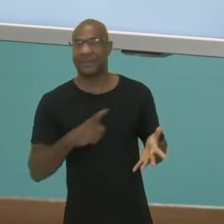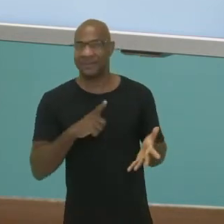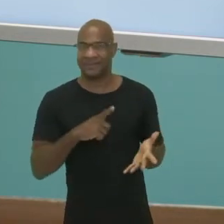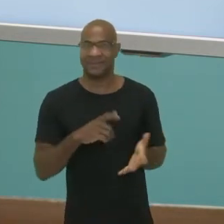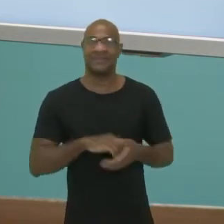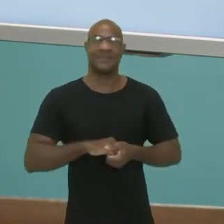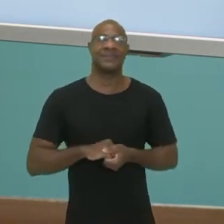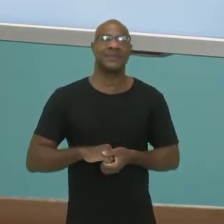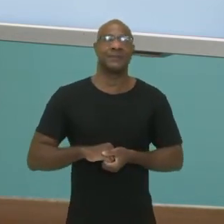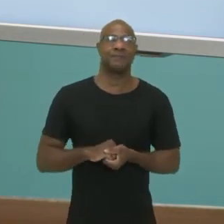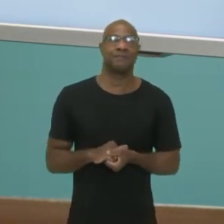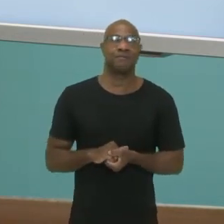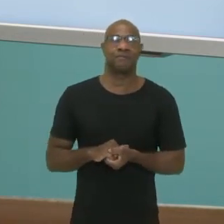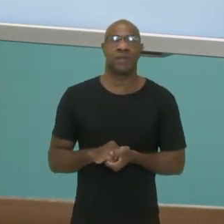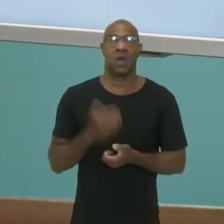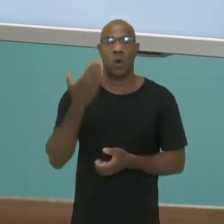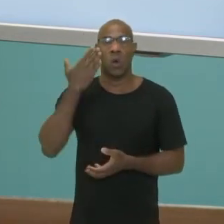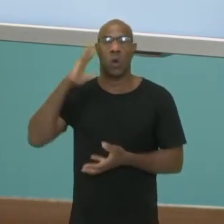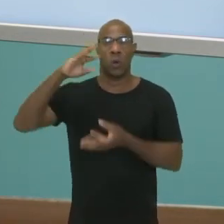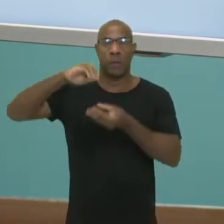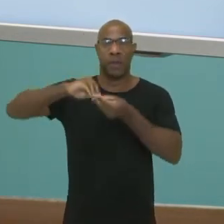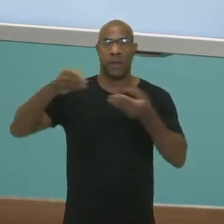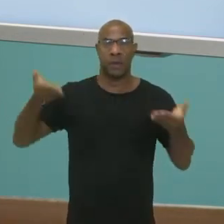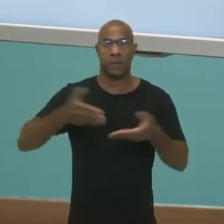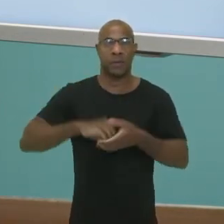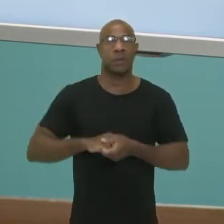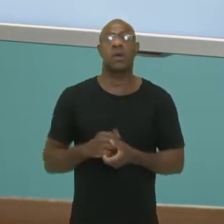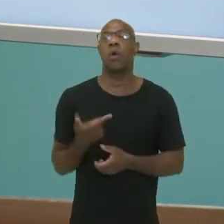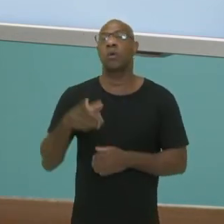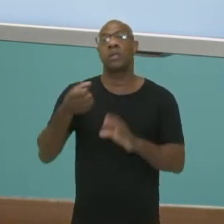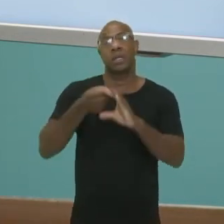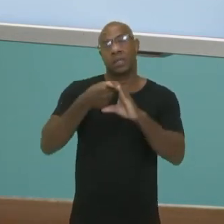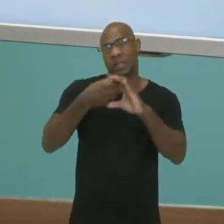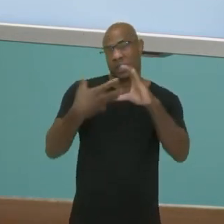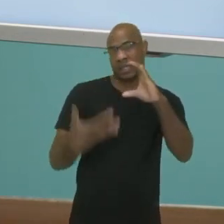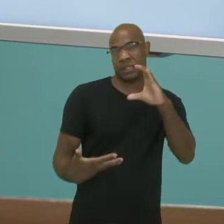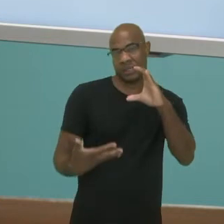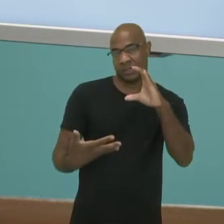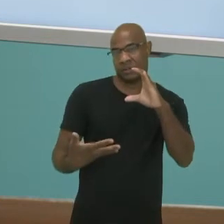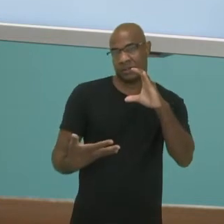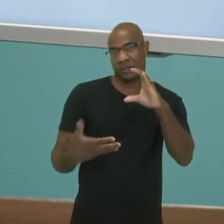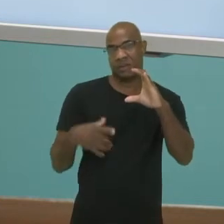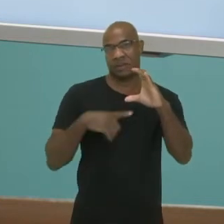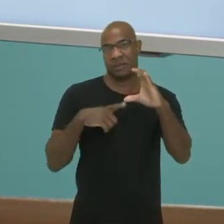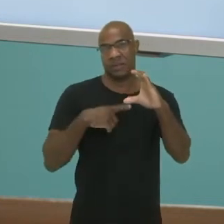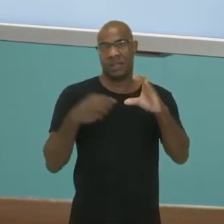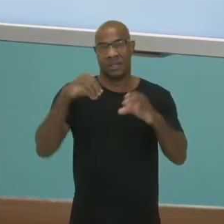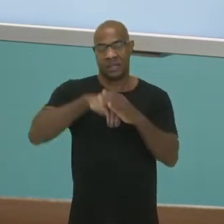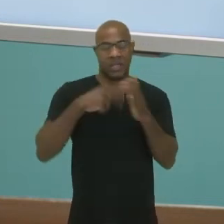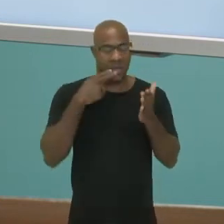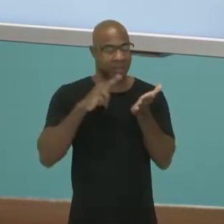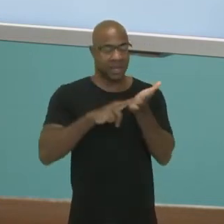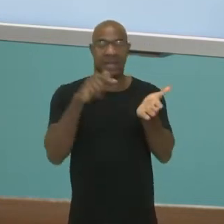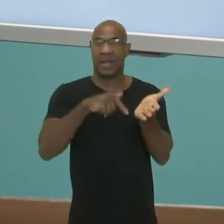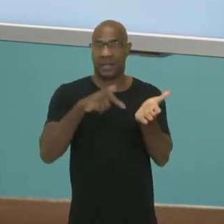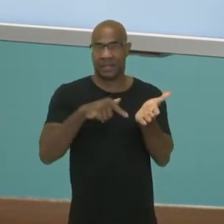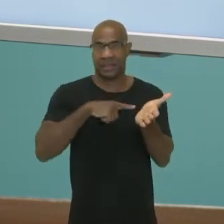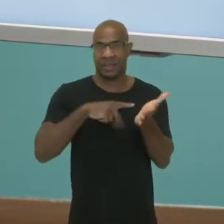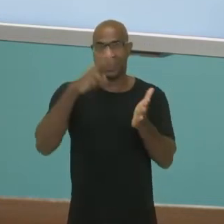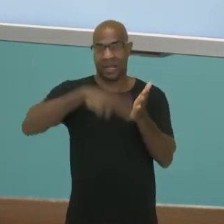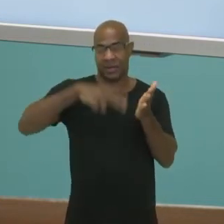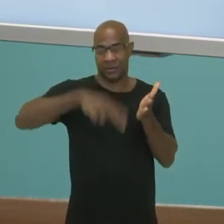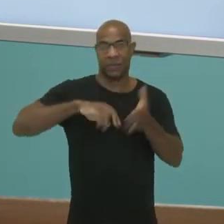Muito bem, compreendendo. Que outra característica composicional do gênero carta encontramos em la